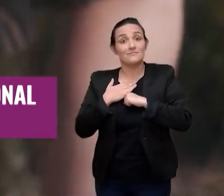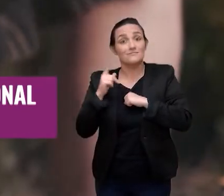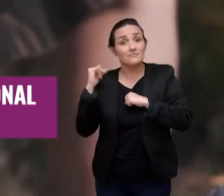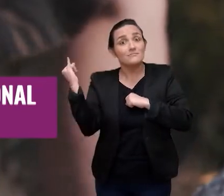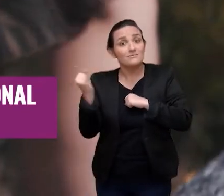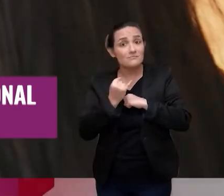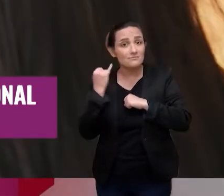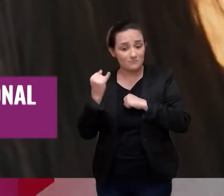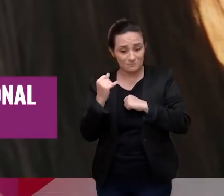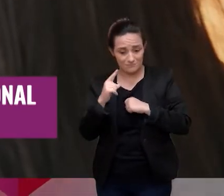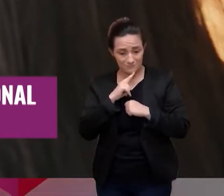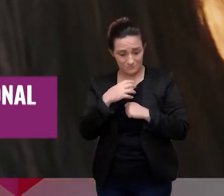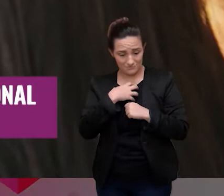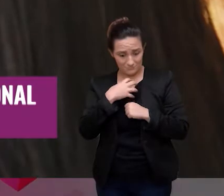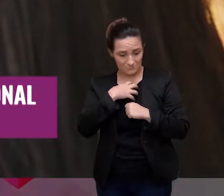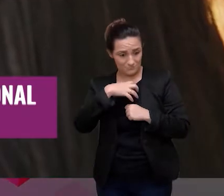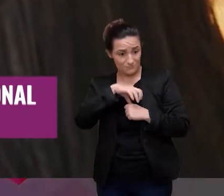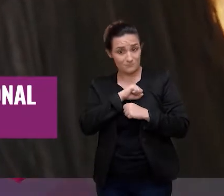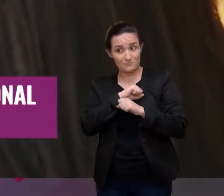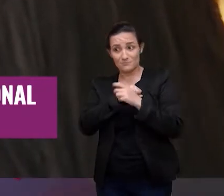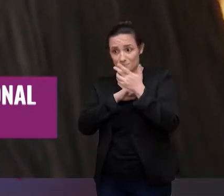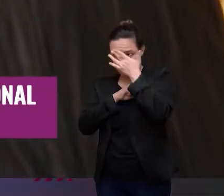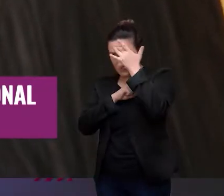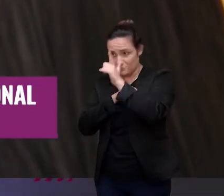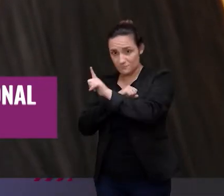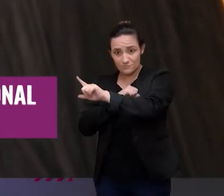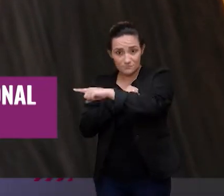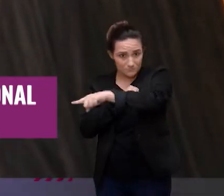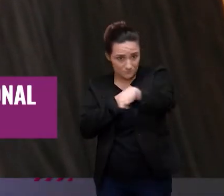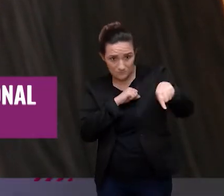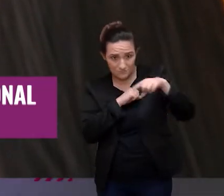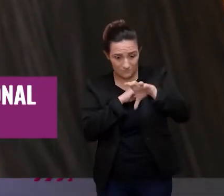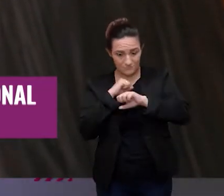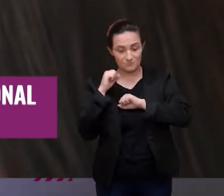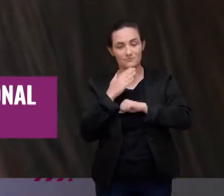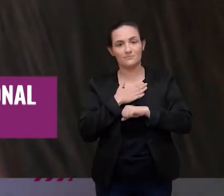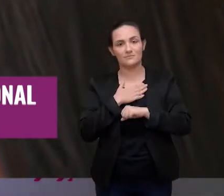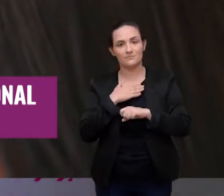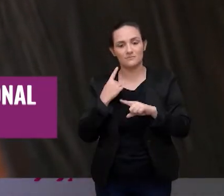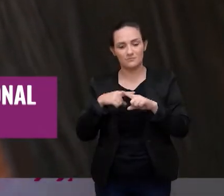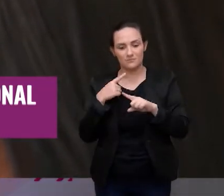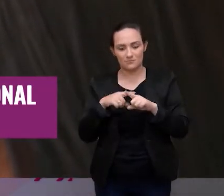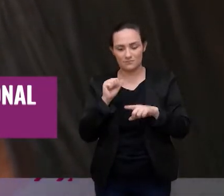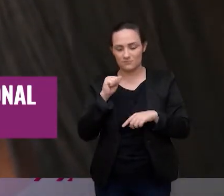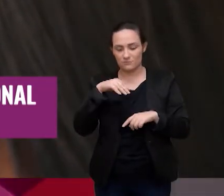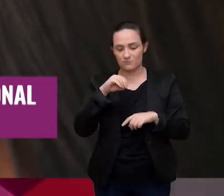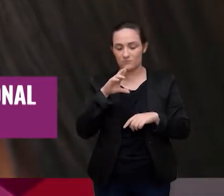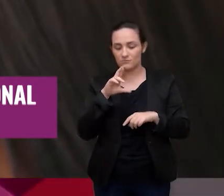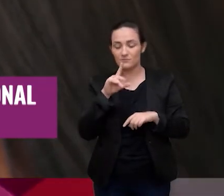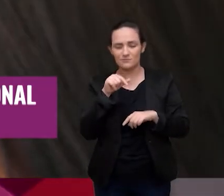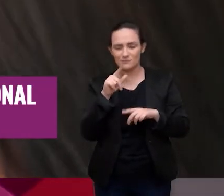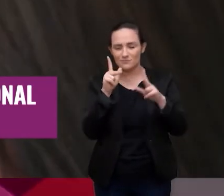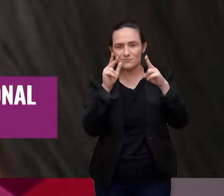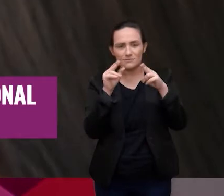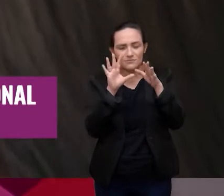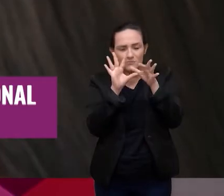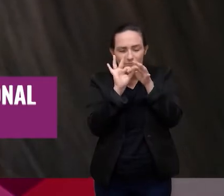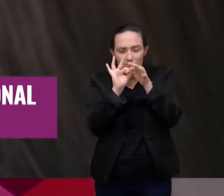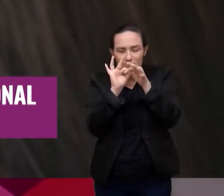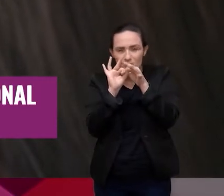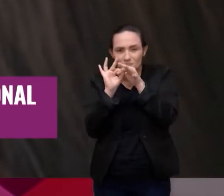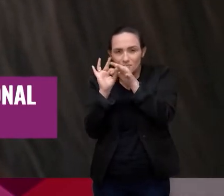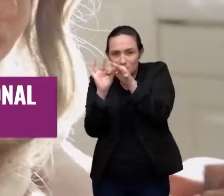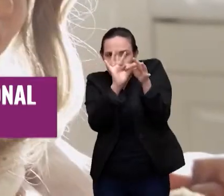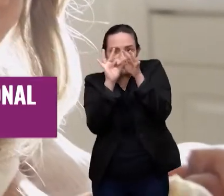de ligação entre as pessoas, né? Ele é um elo de ligação entre a pessoa e os